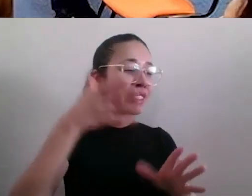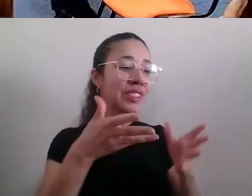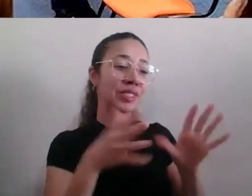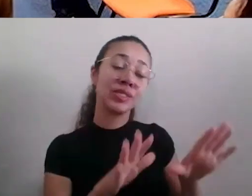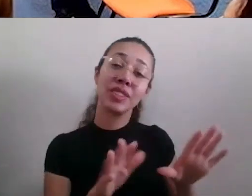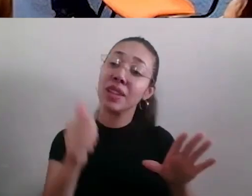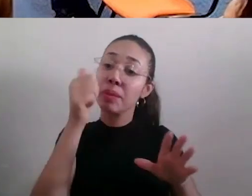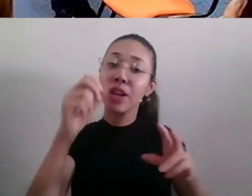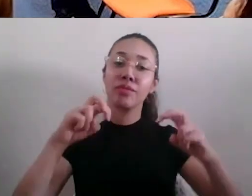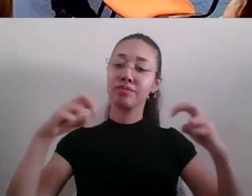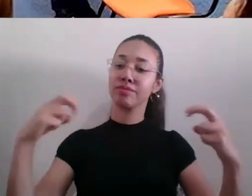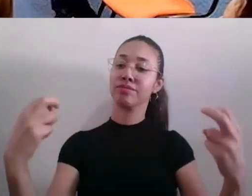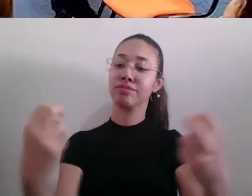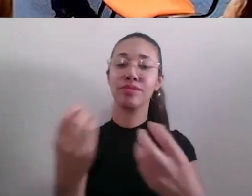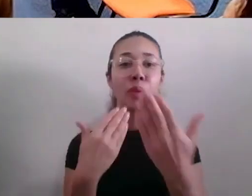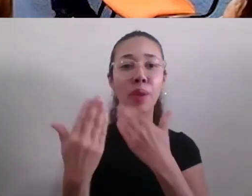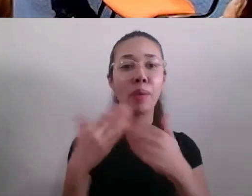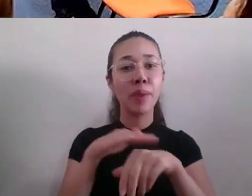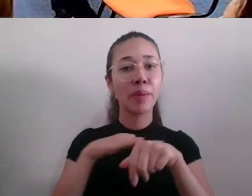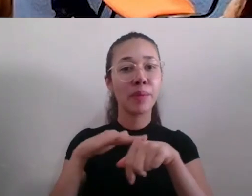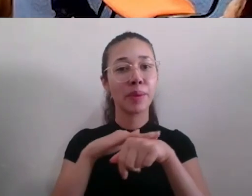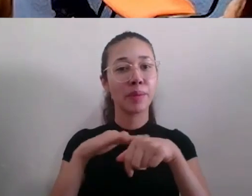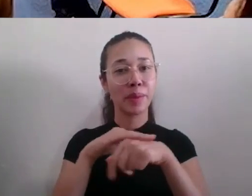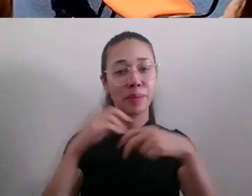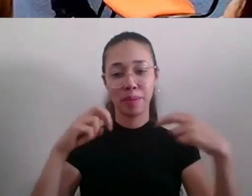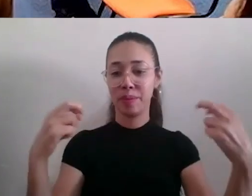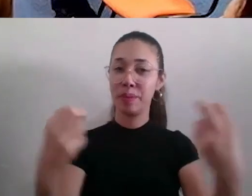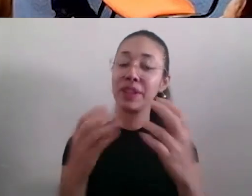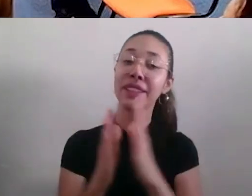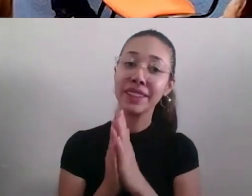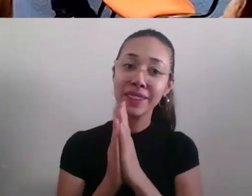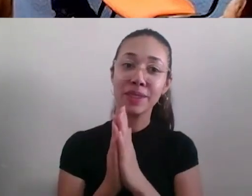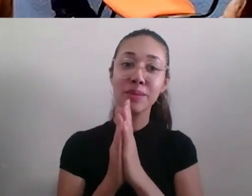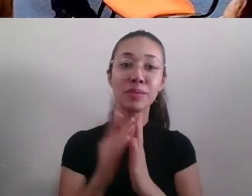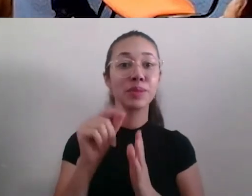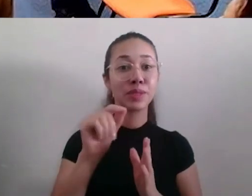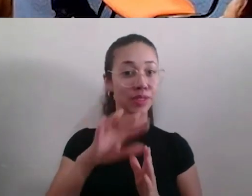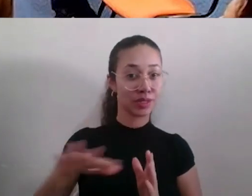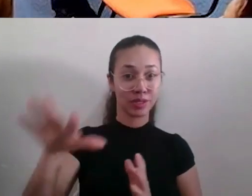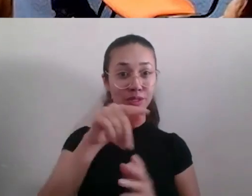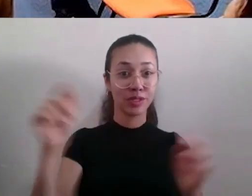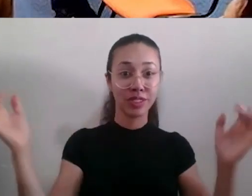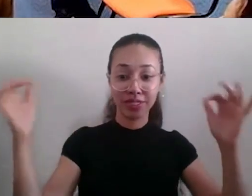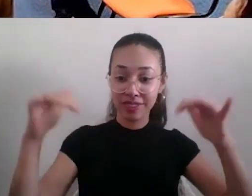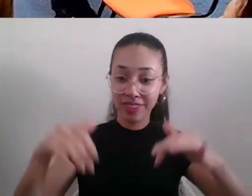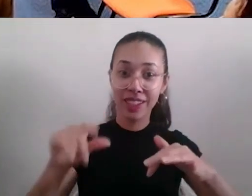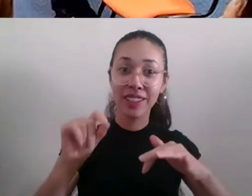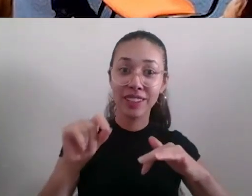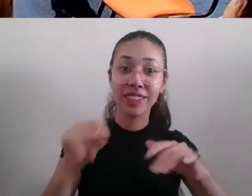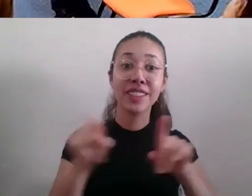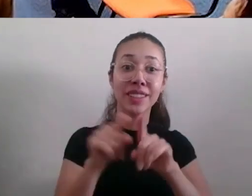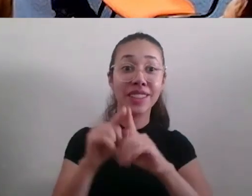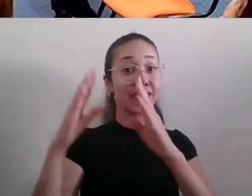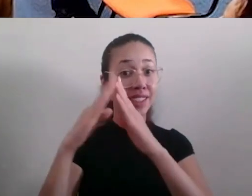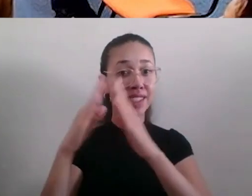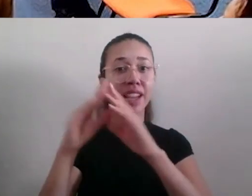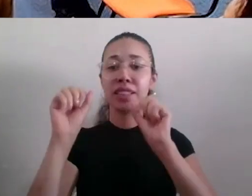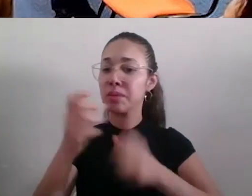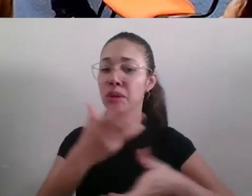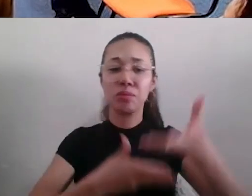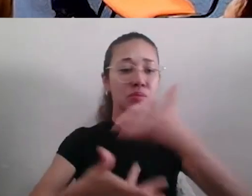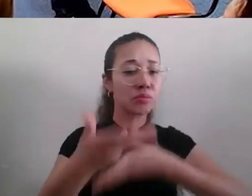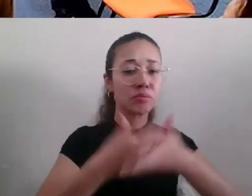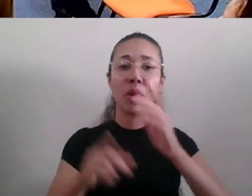de conversas. Então, por isso, primeira coisa que eu peço para que todo mundo que está aqui, que está em casa, que participe, que faça